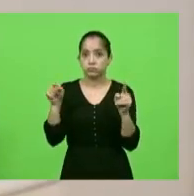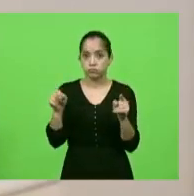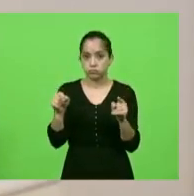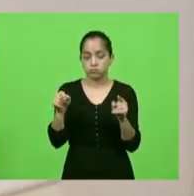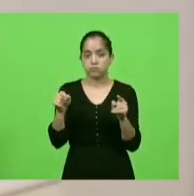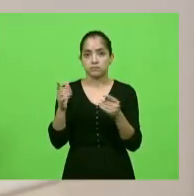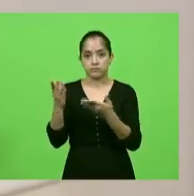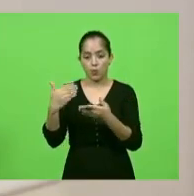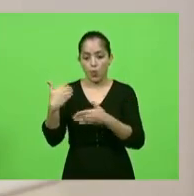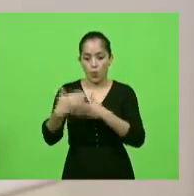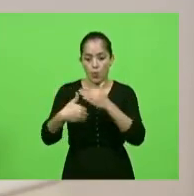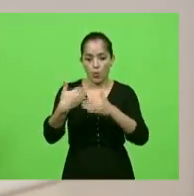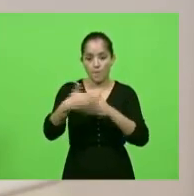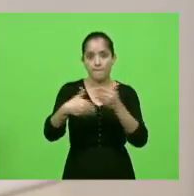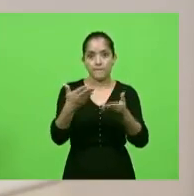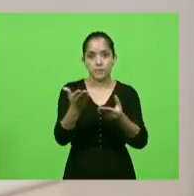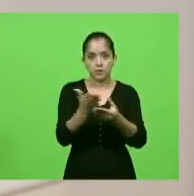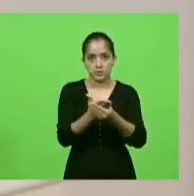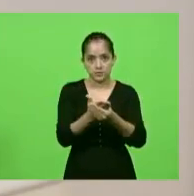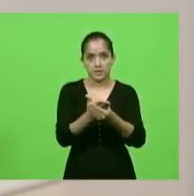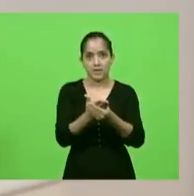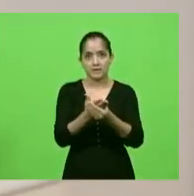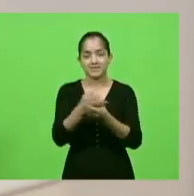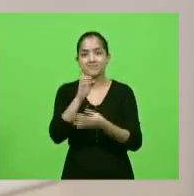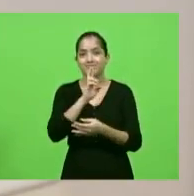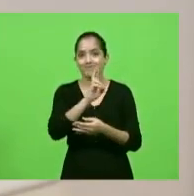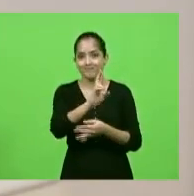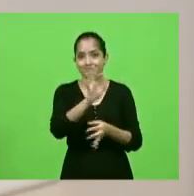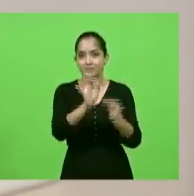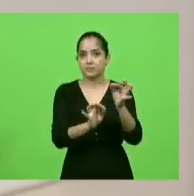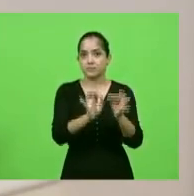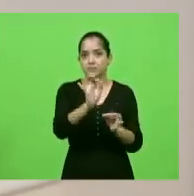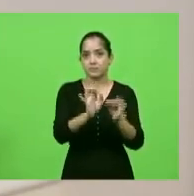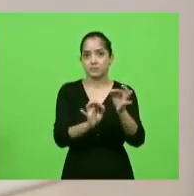referido processo gera resposta jurídica outra